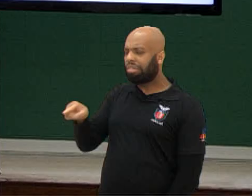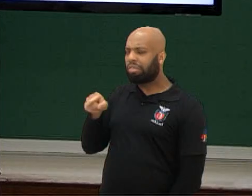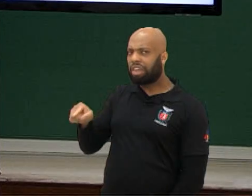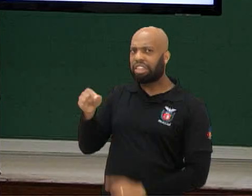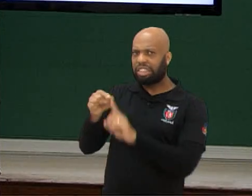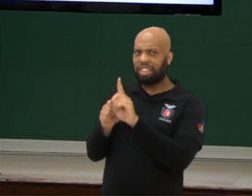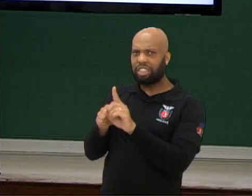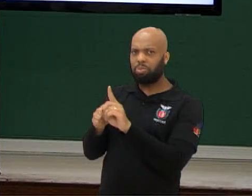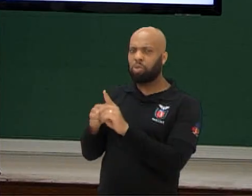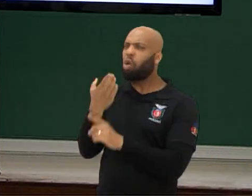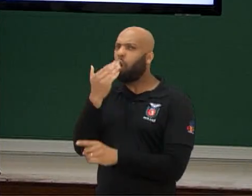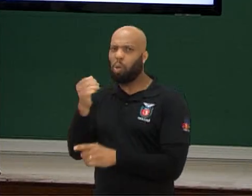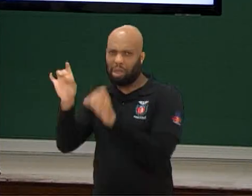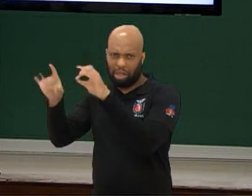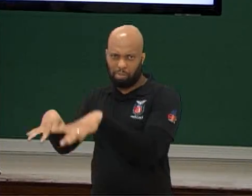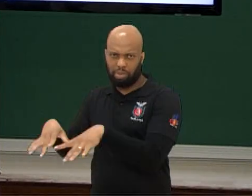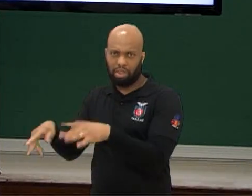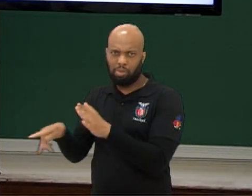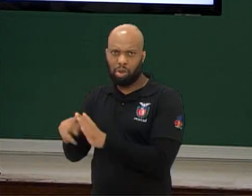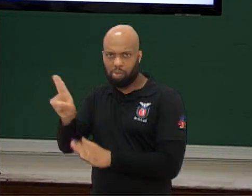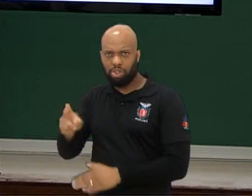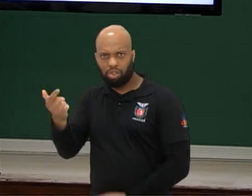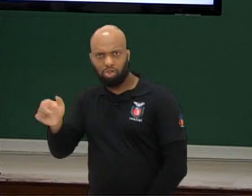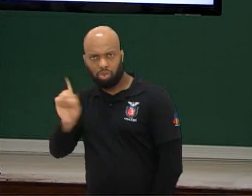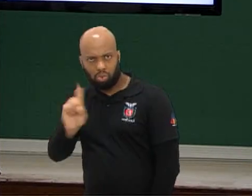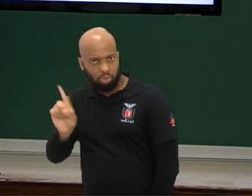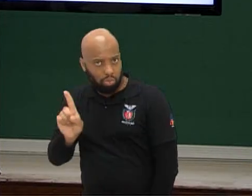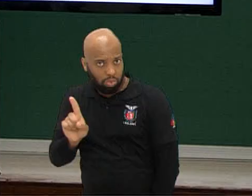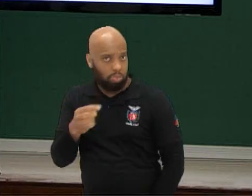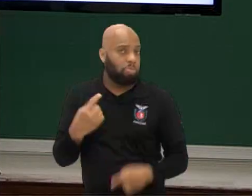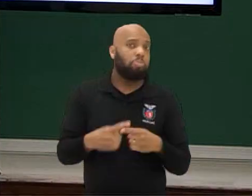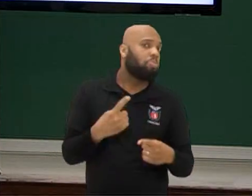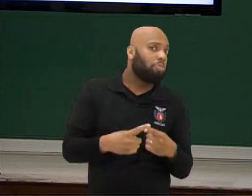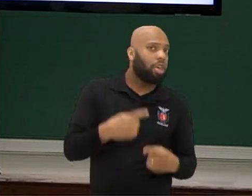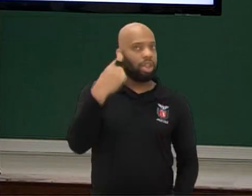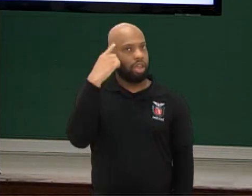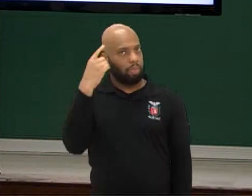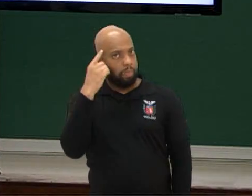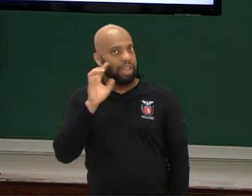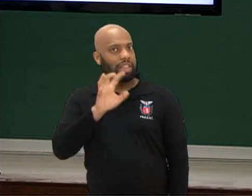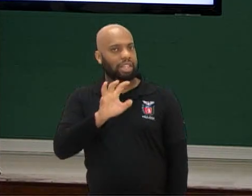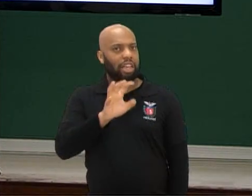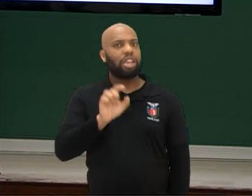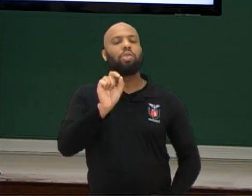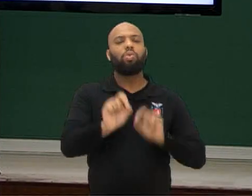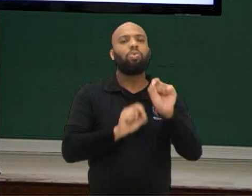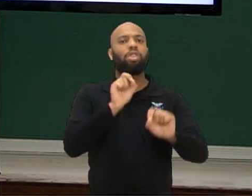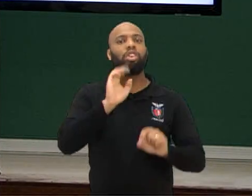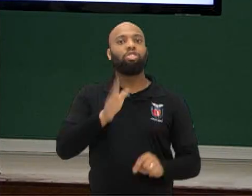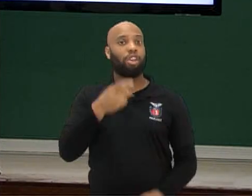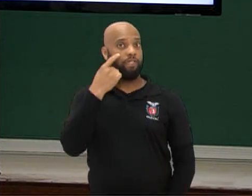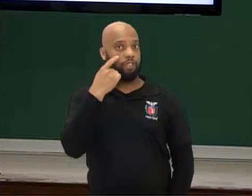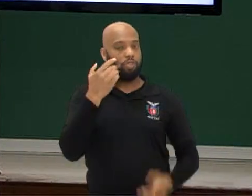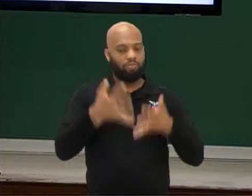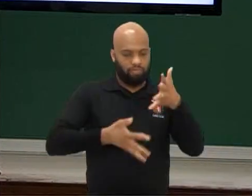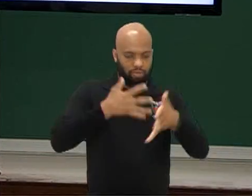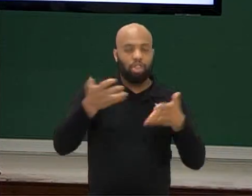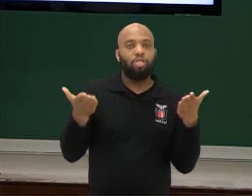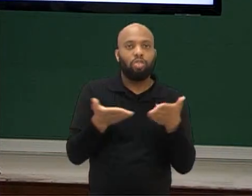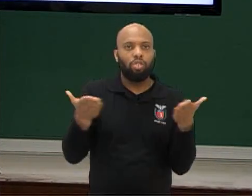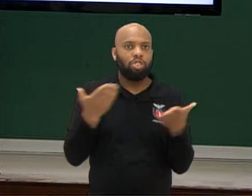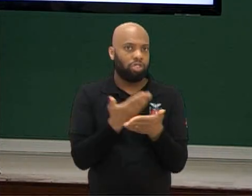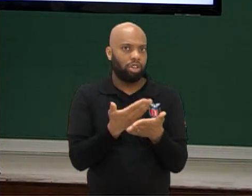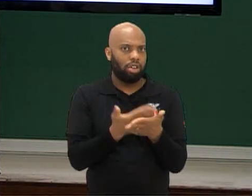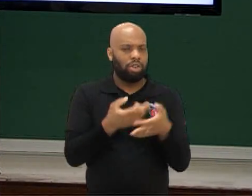orgânico não é reciclável e que o resto é reciclável? Tente pensar um pouquinho depois de tudo que você ouviu nessa aula. Será que essa ideia